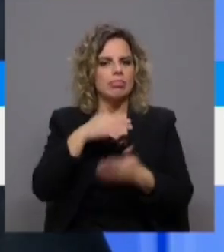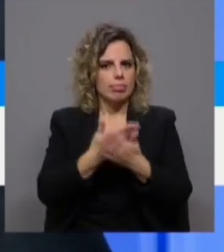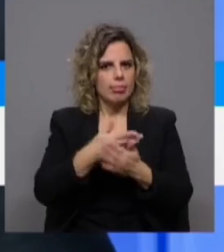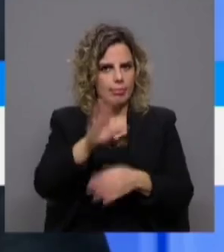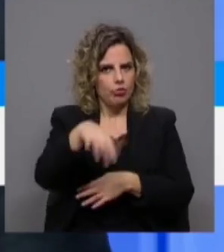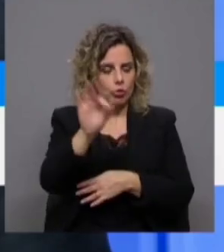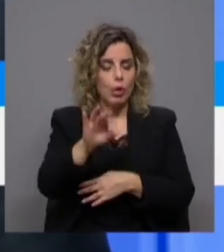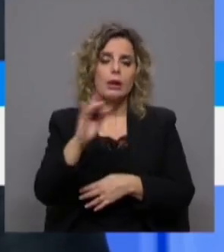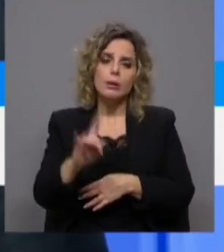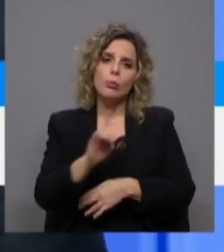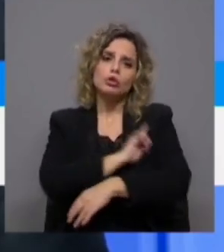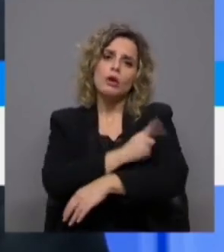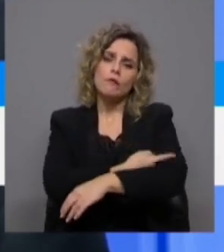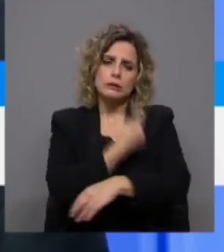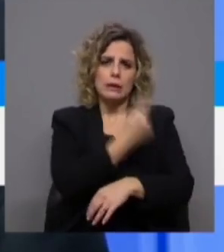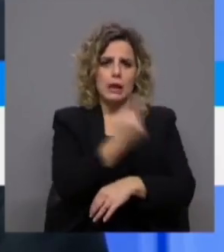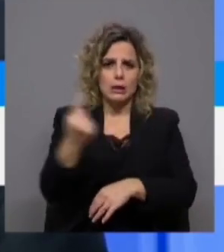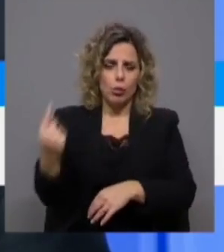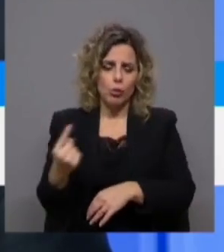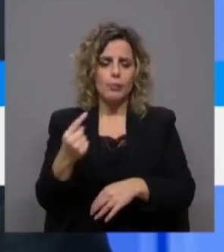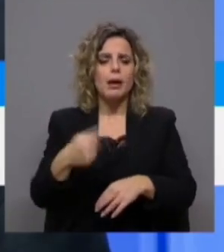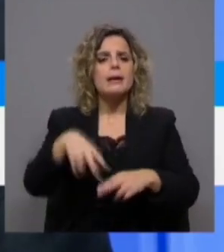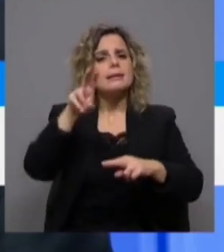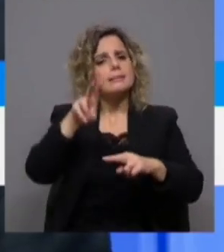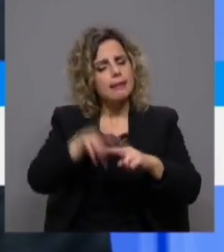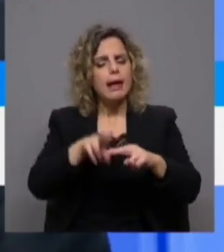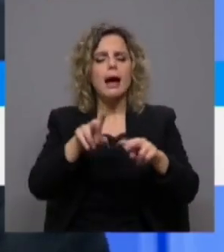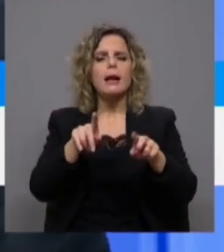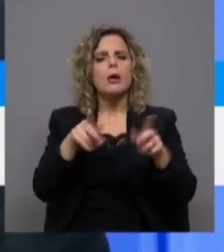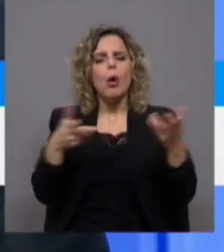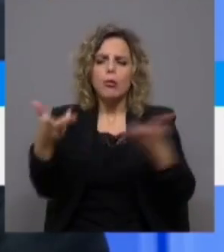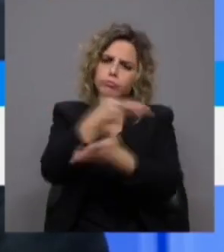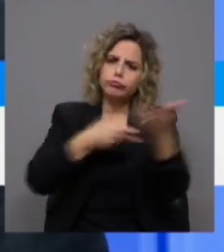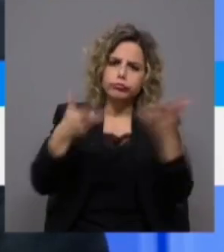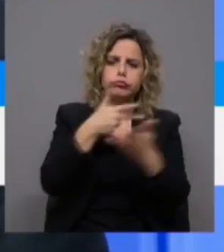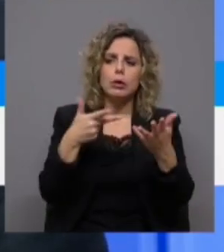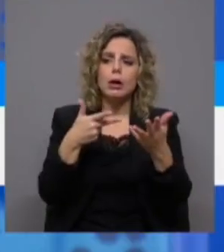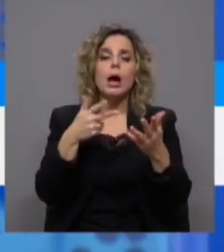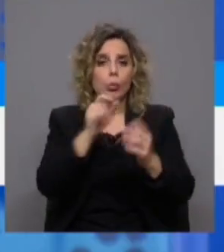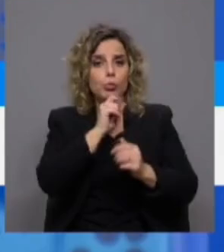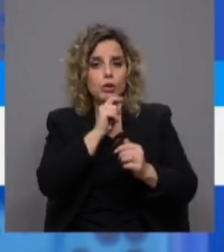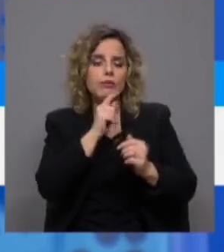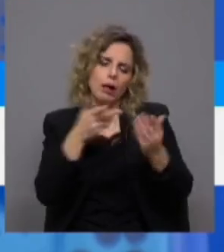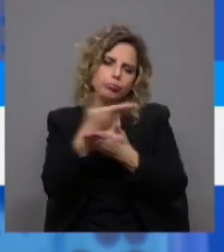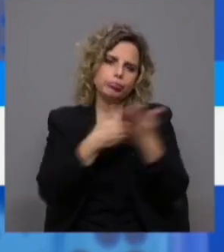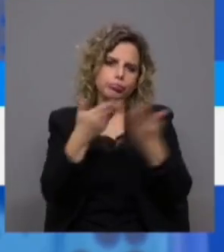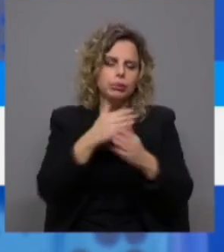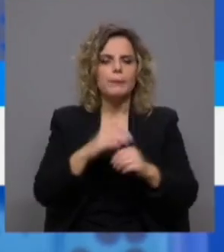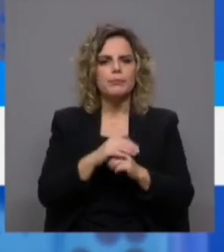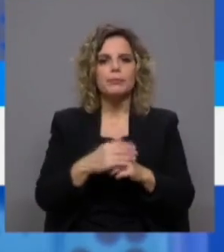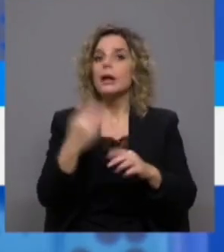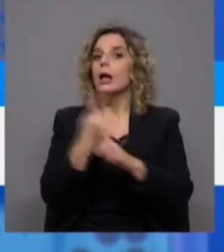força do cativa cada força nos sentamos à mesa e colaborarmos num sermos aquilo que for possível me dizer tudo o que era que levante deve ser Deixado Para depois